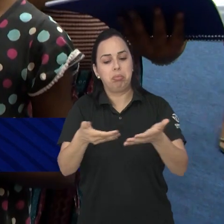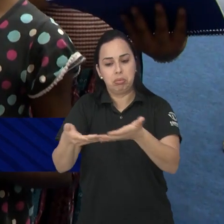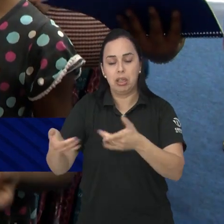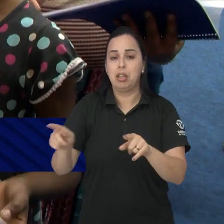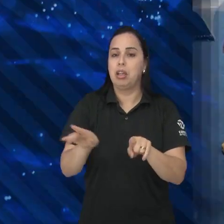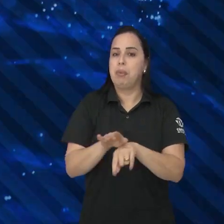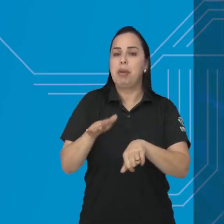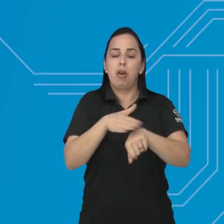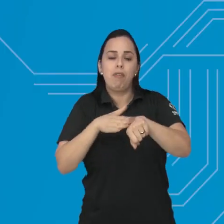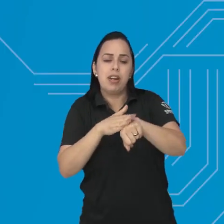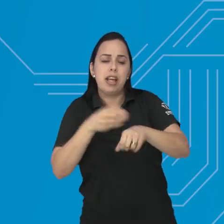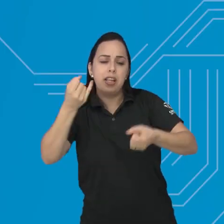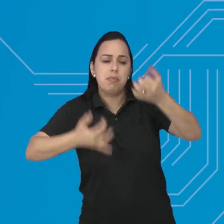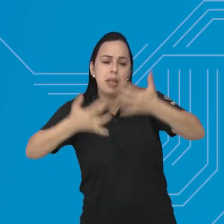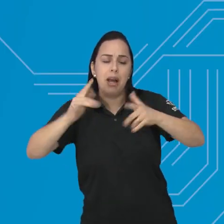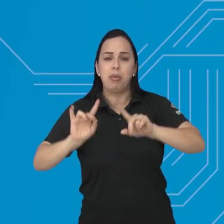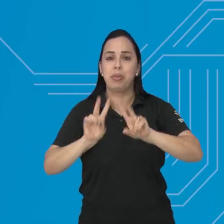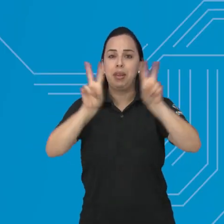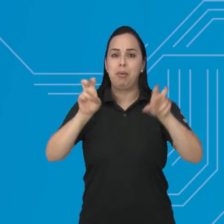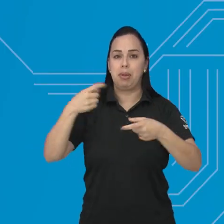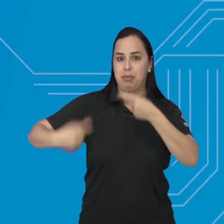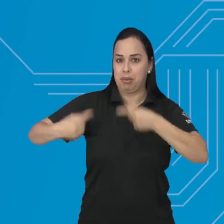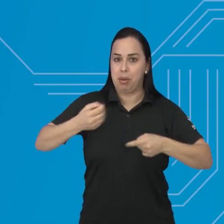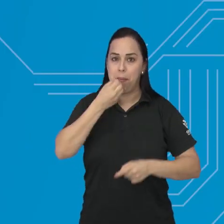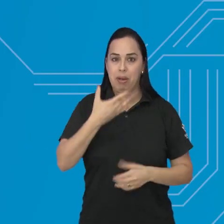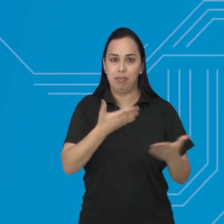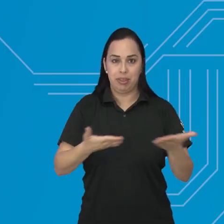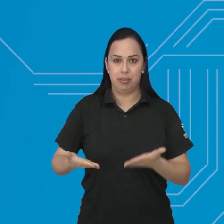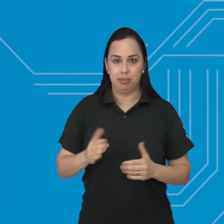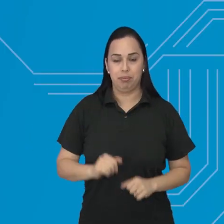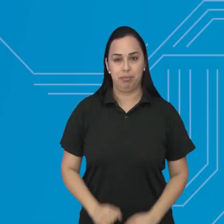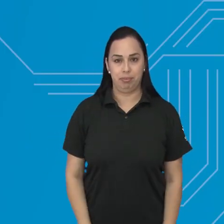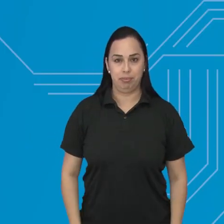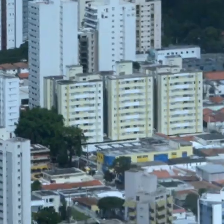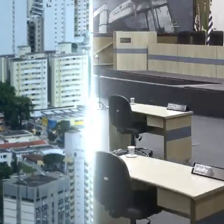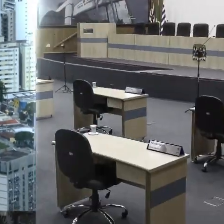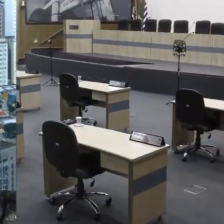sobre política. Seja muito bem-vindo ao Semana Legislativa.